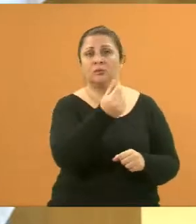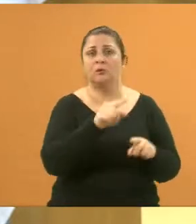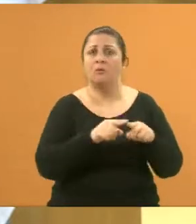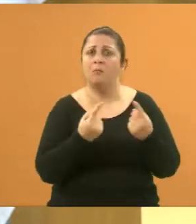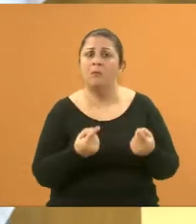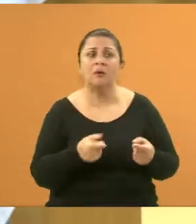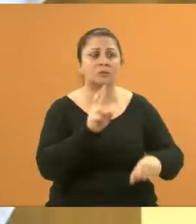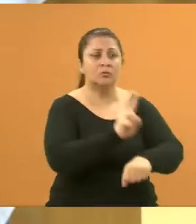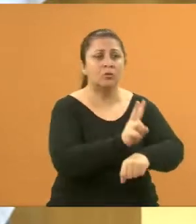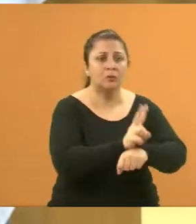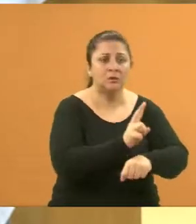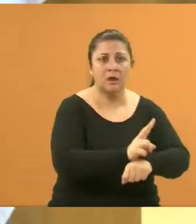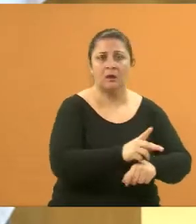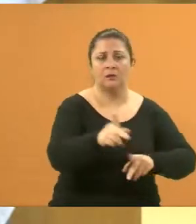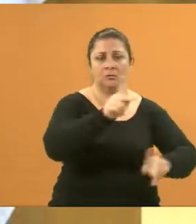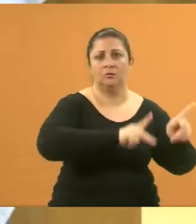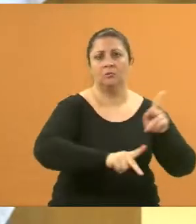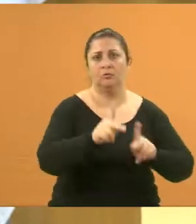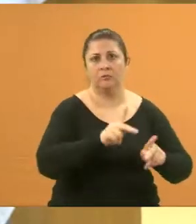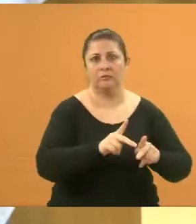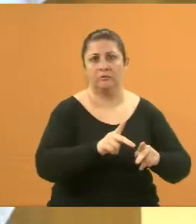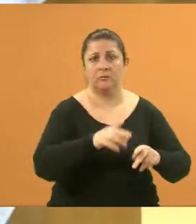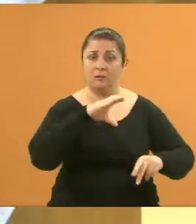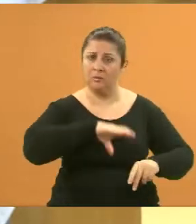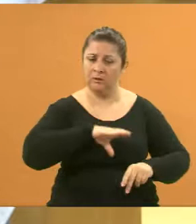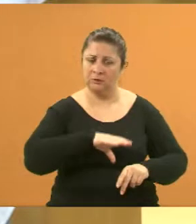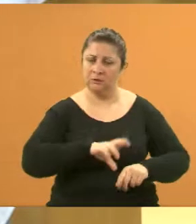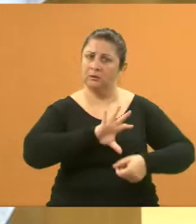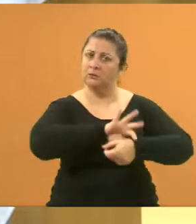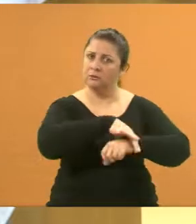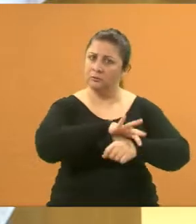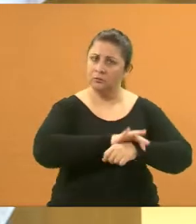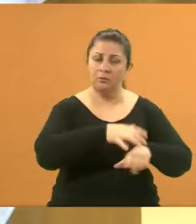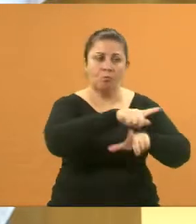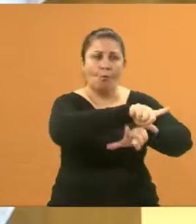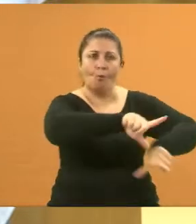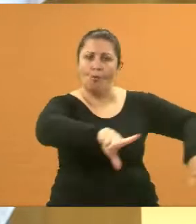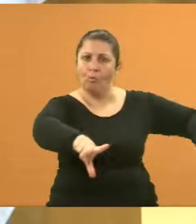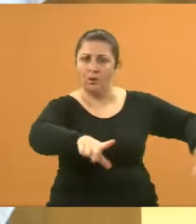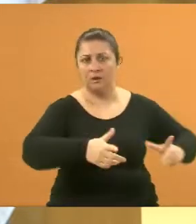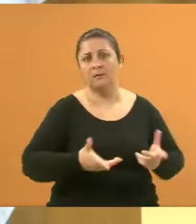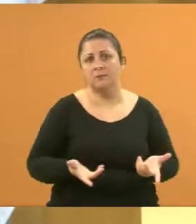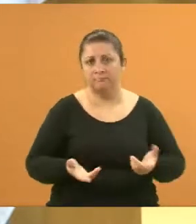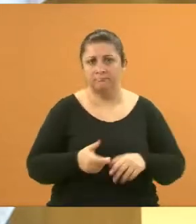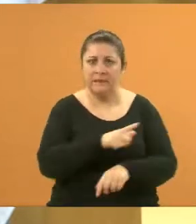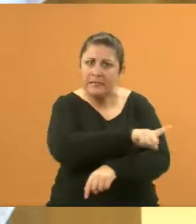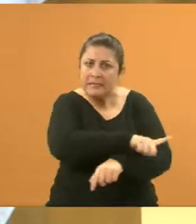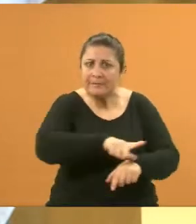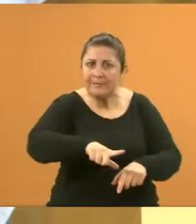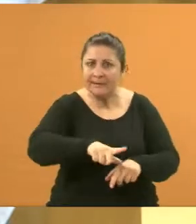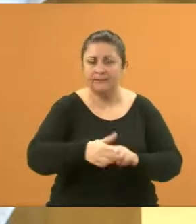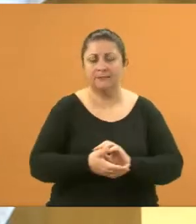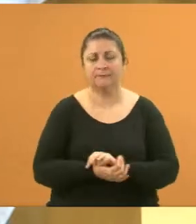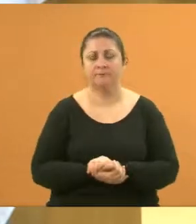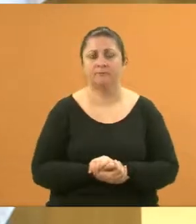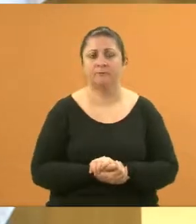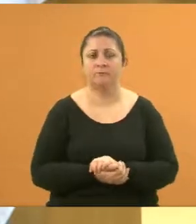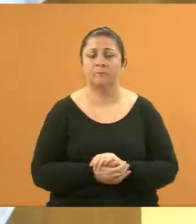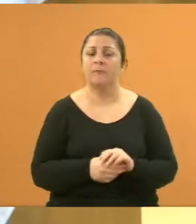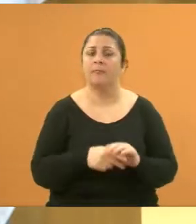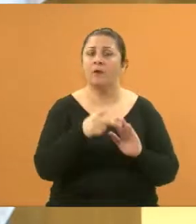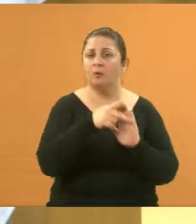o bem-estar da população e uma cidade segura e limpa. O programa de remissão das